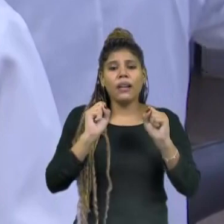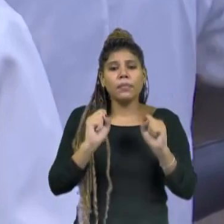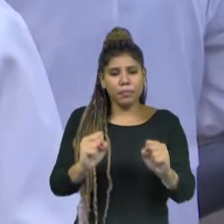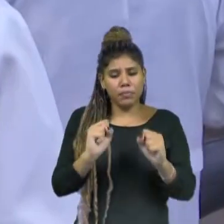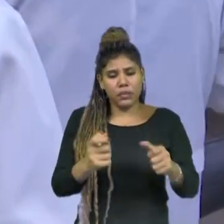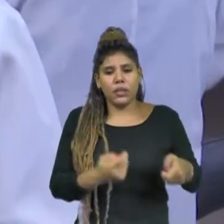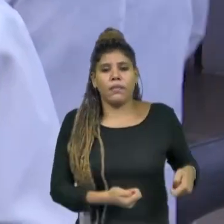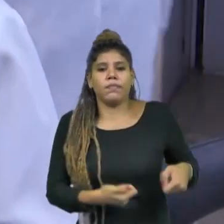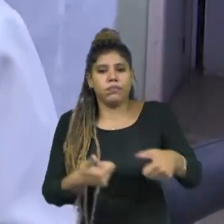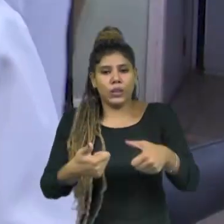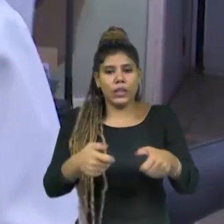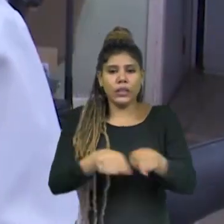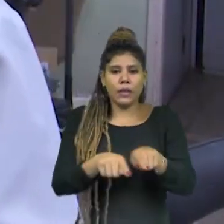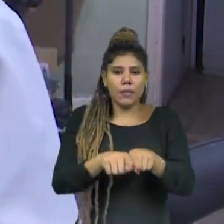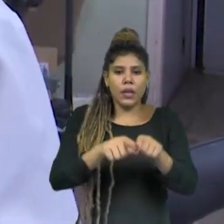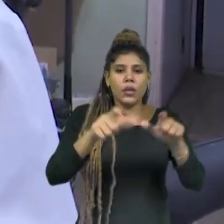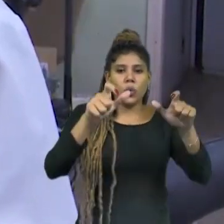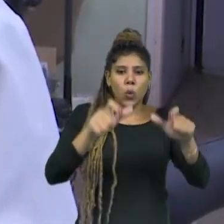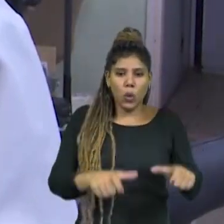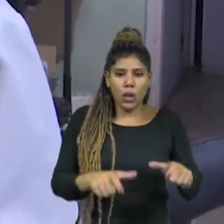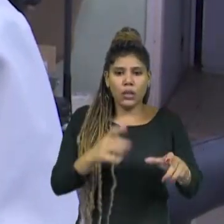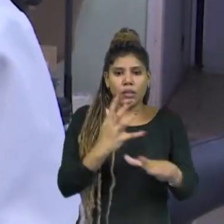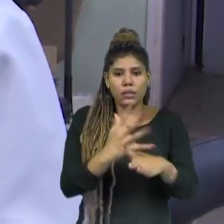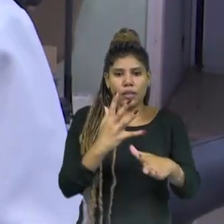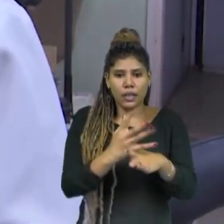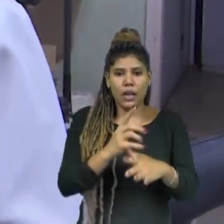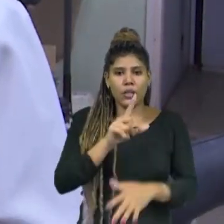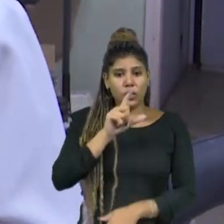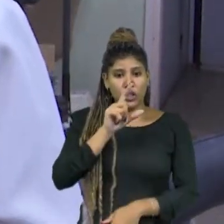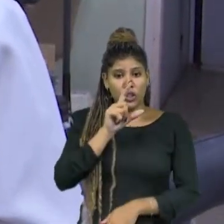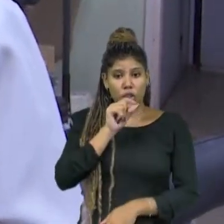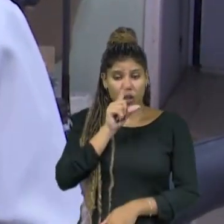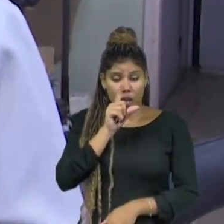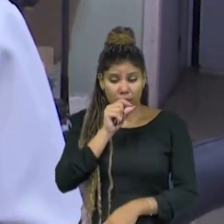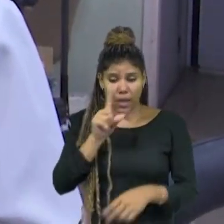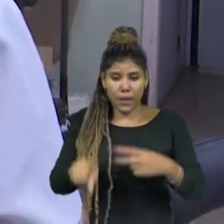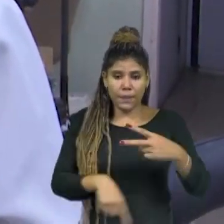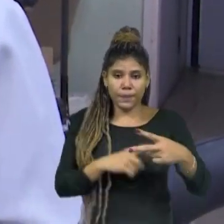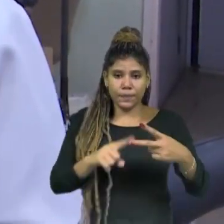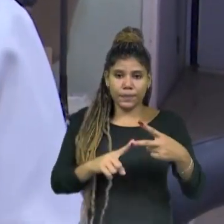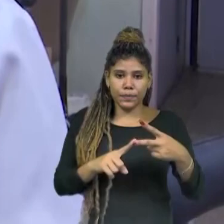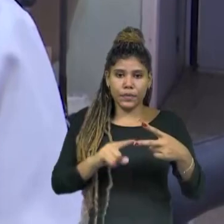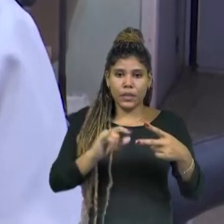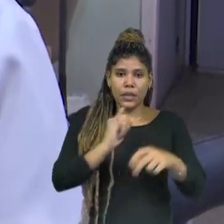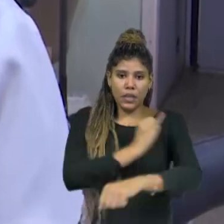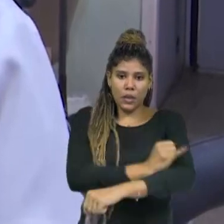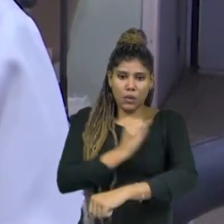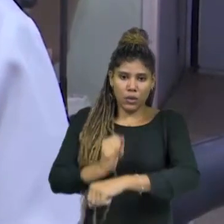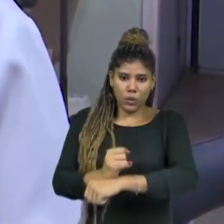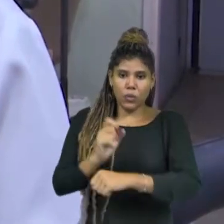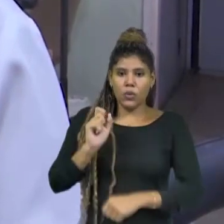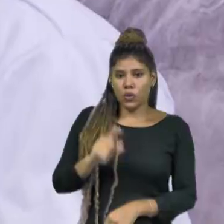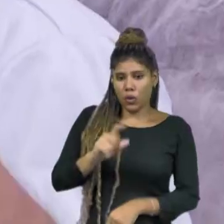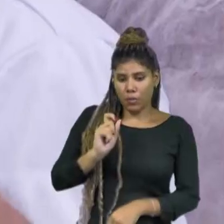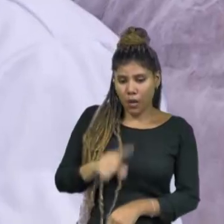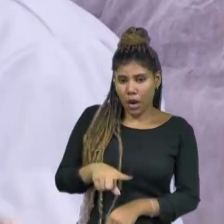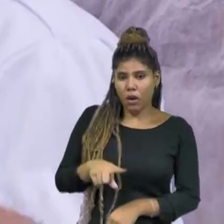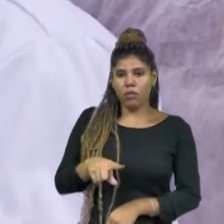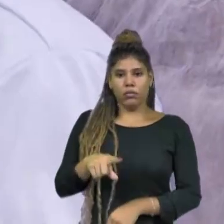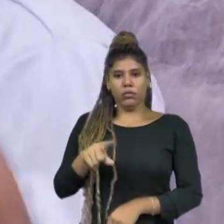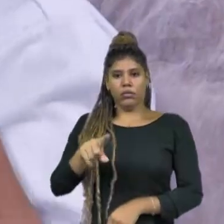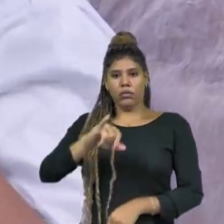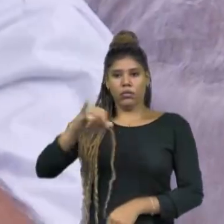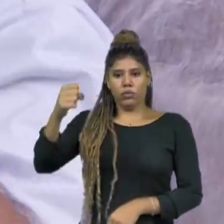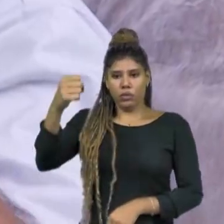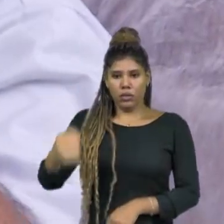nas unidades que estão localizadas na cidade de Quixadá, Iguatu, Sobral, Crato e Juazeiro do Norte. Aquele que